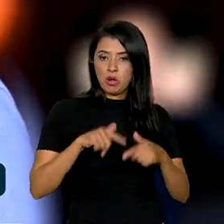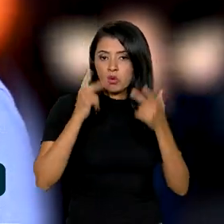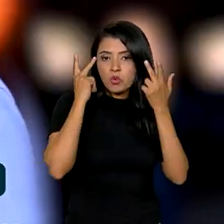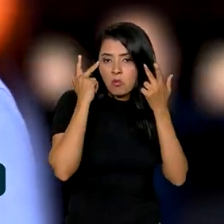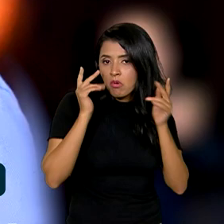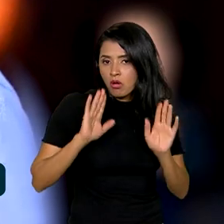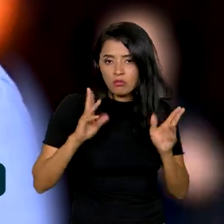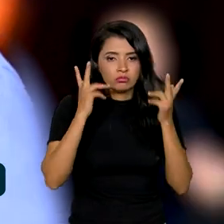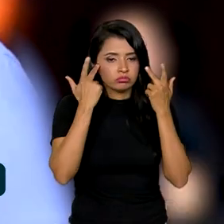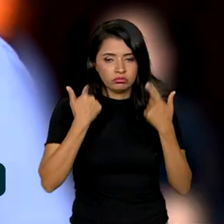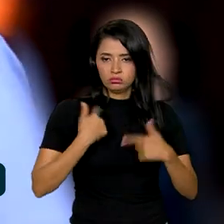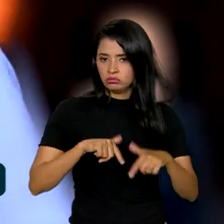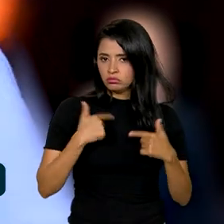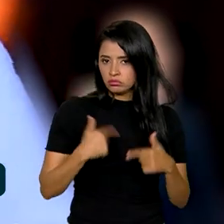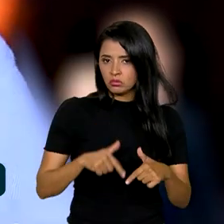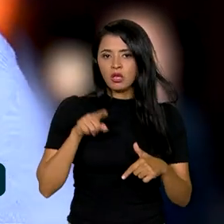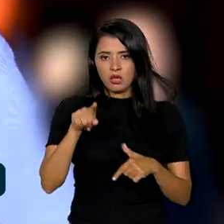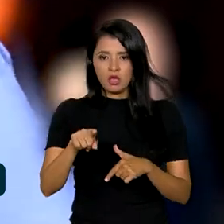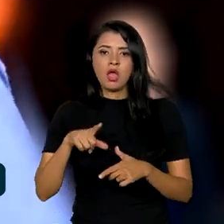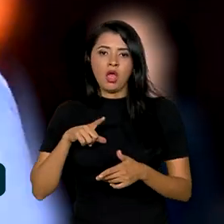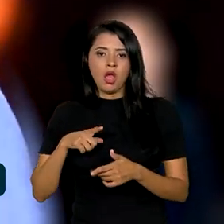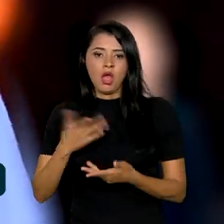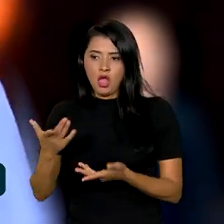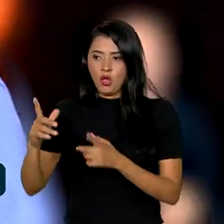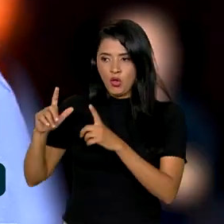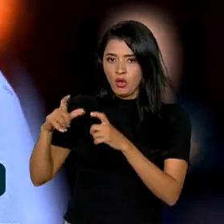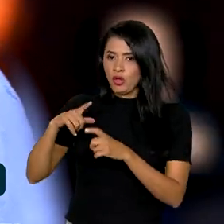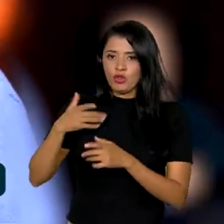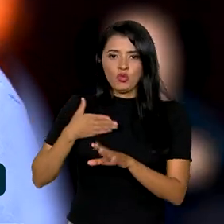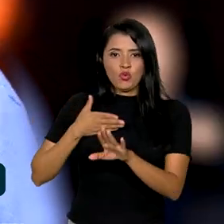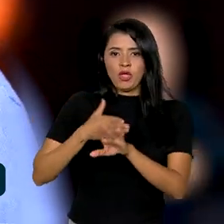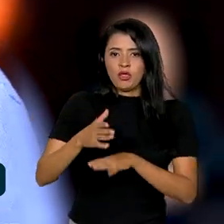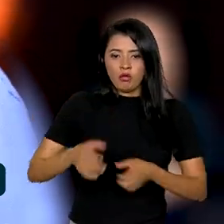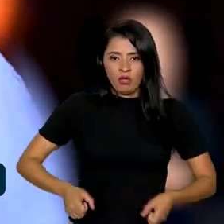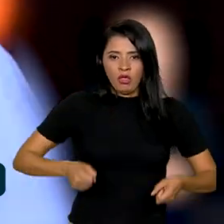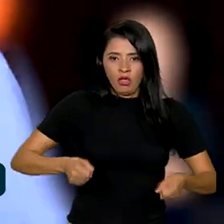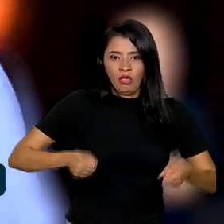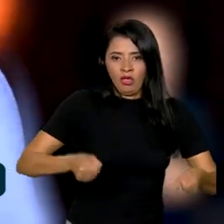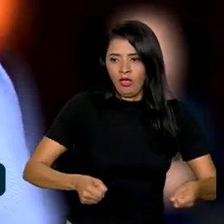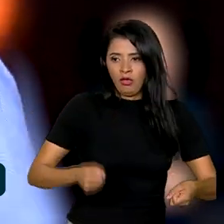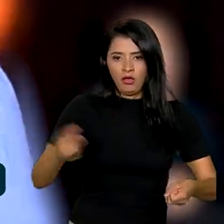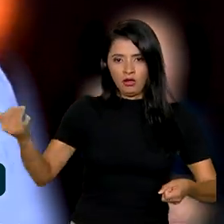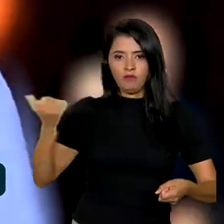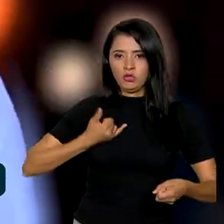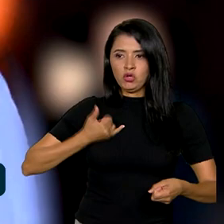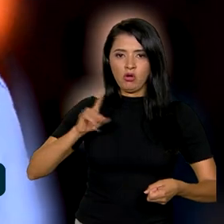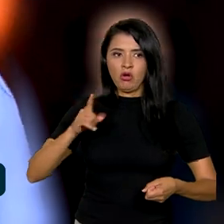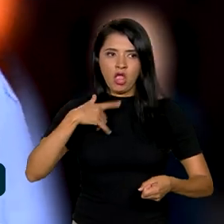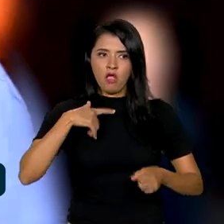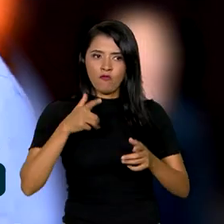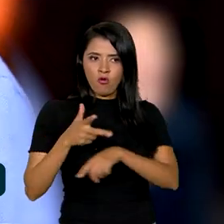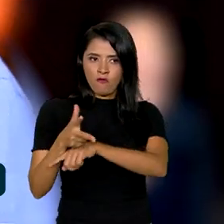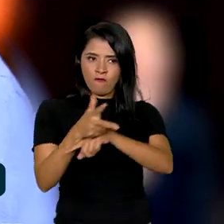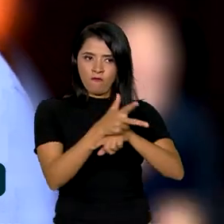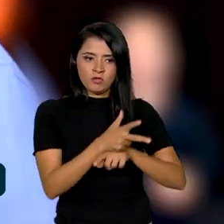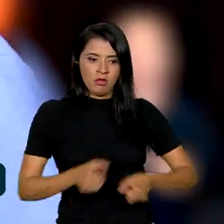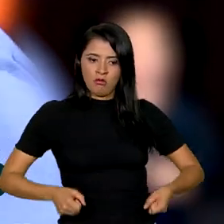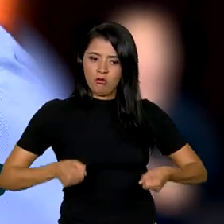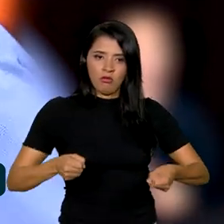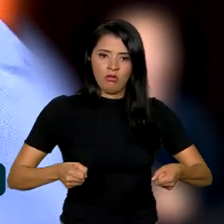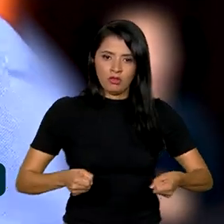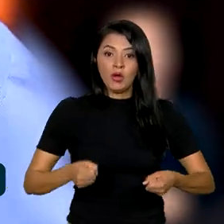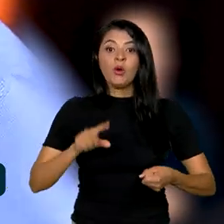normalmente, vou trabalhar. O Stuka não quer que eu ande de andador, ele já falou, não vou filmar você de andador,